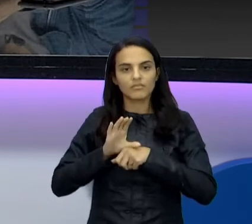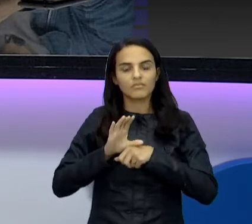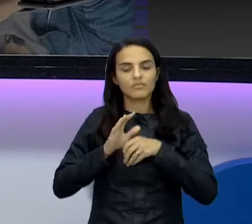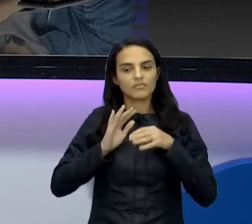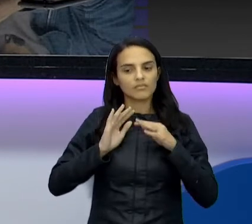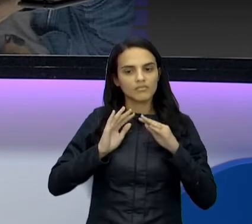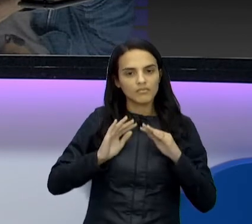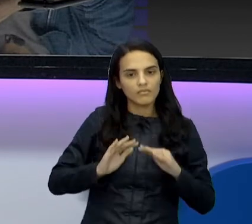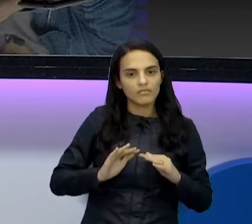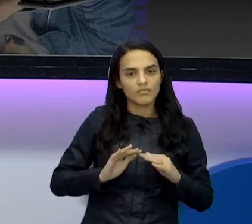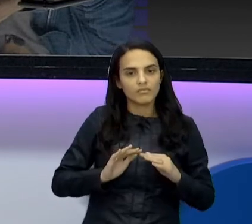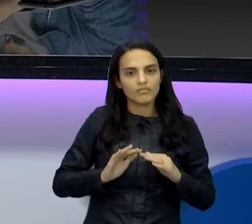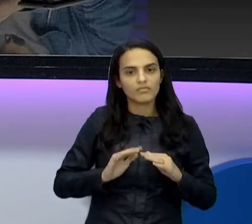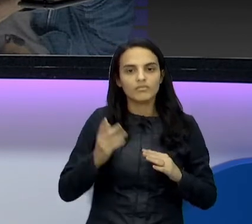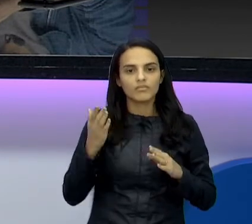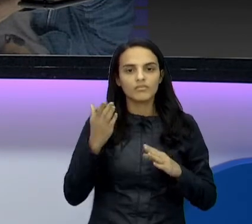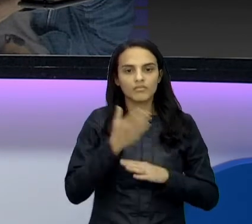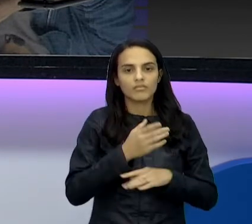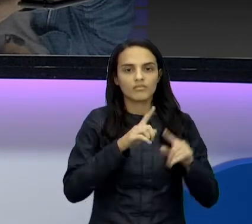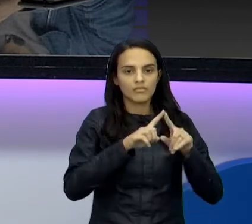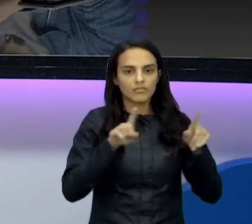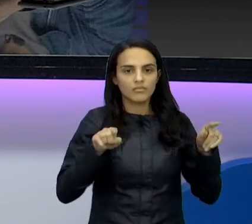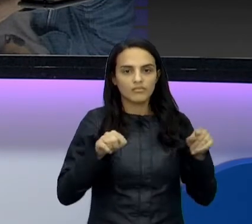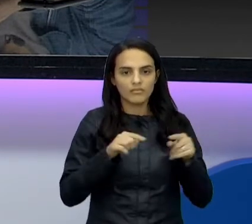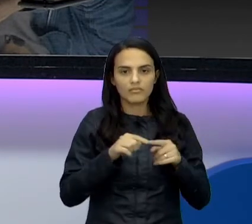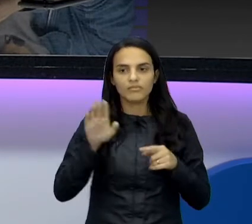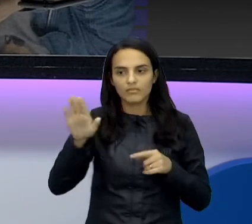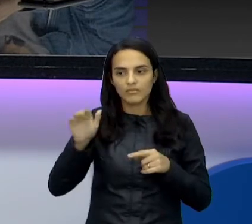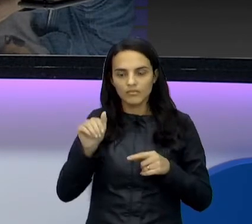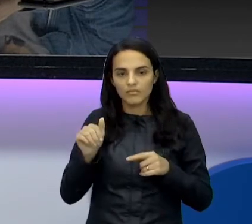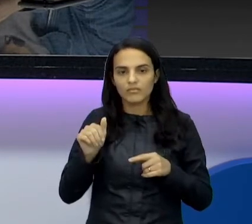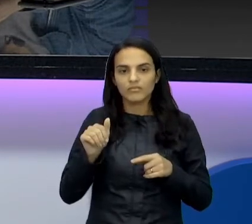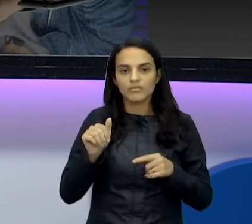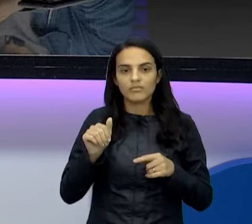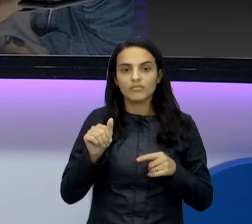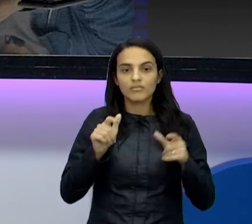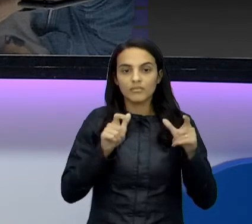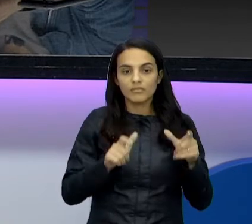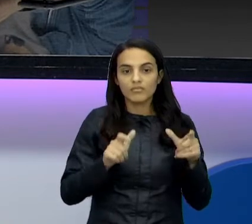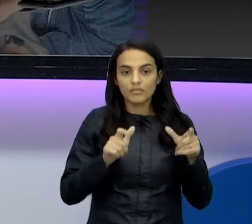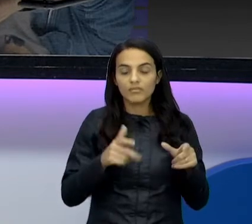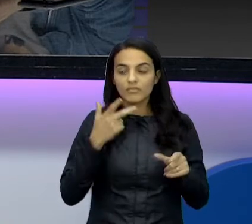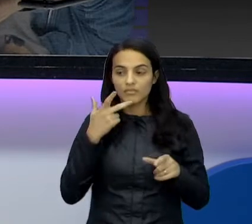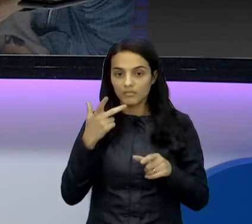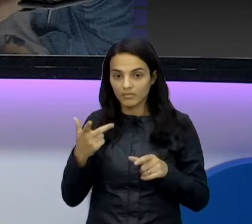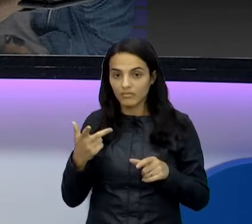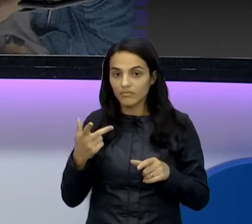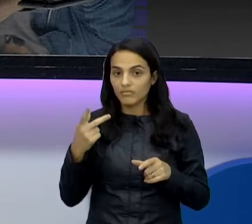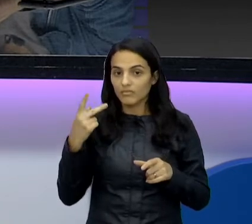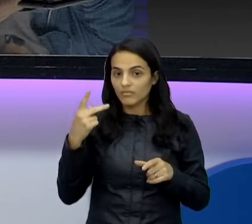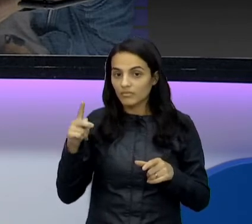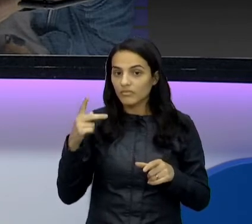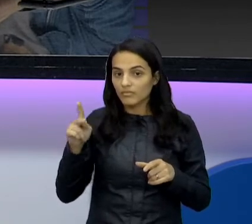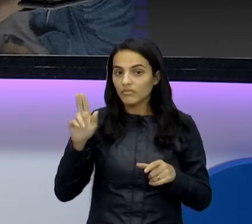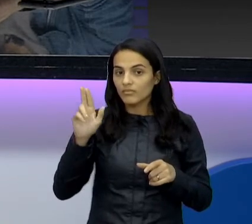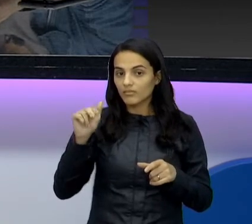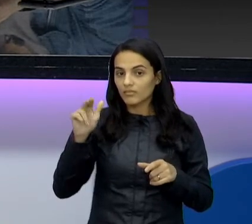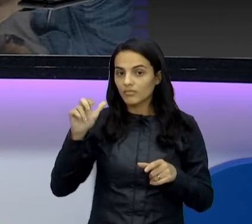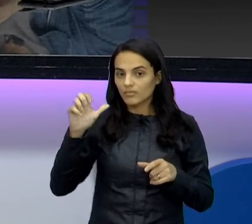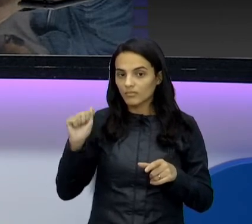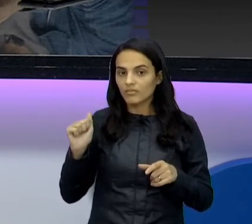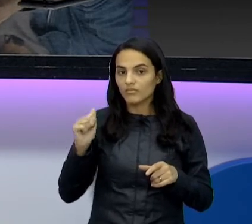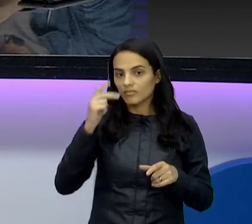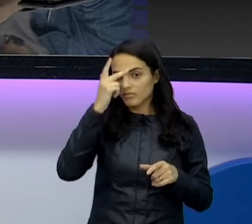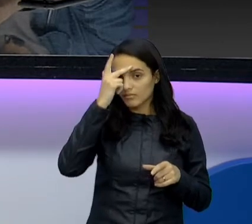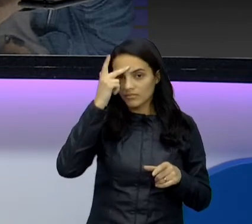baixada, né? Vai pra sala. Fomos pra sala, chamei ele lá fora. Falei assim, olha, você nunca permita que alguém diga